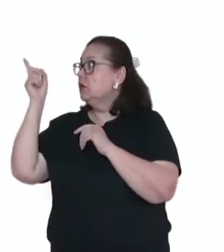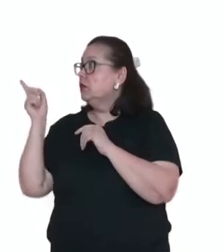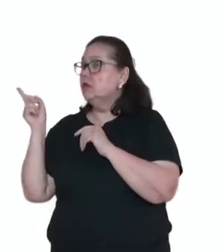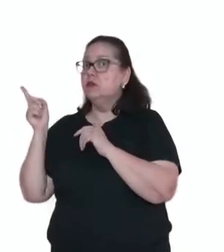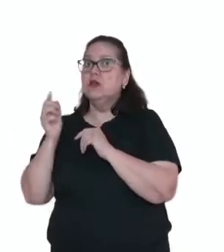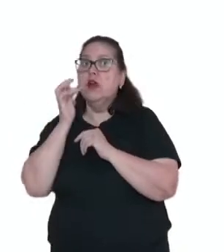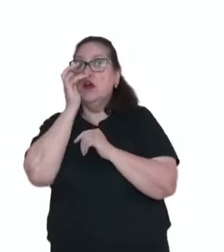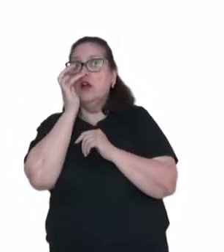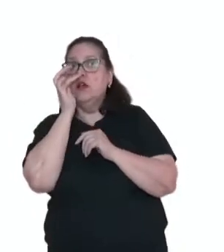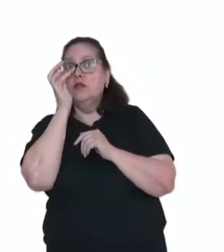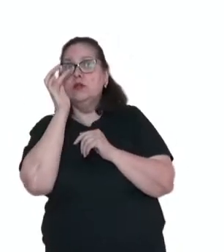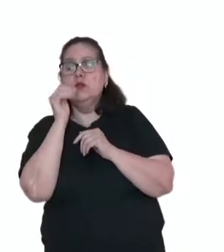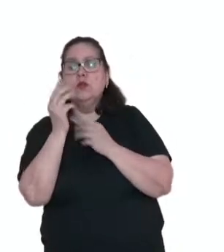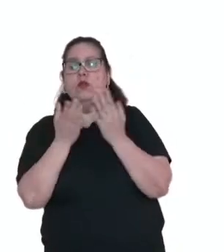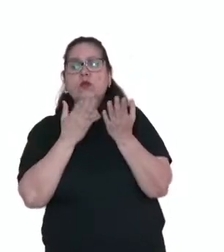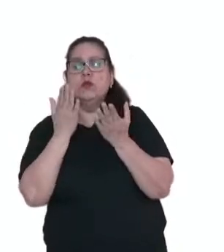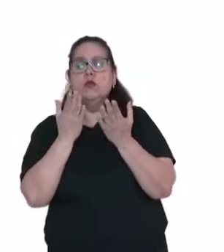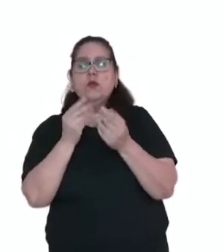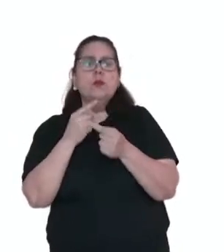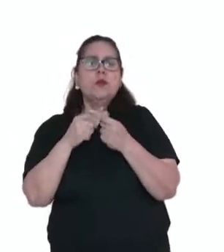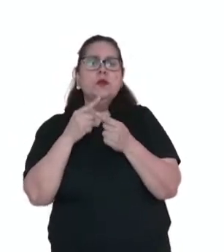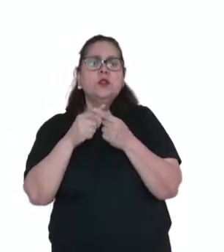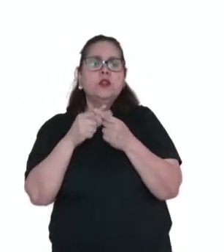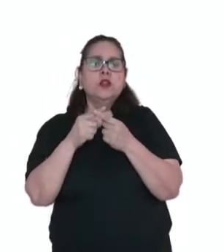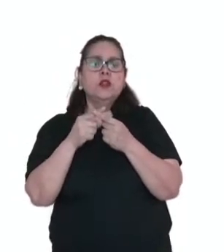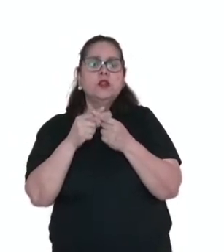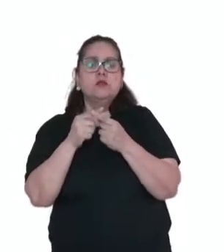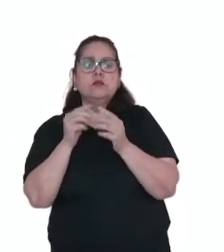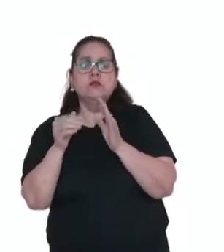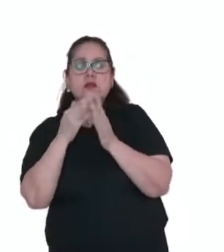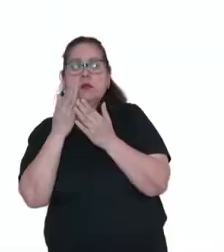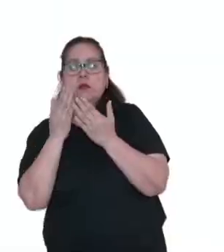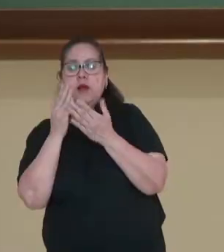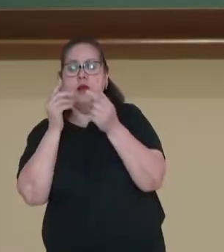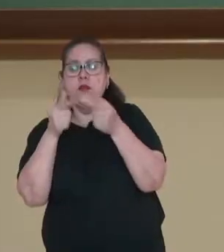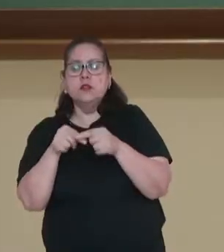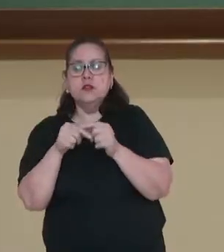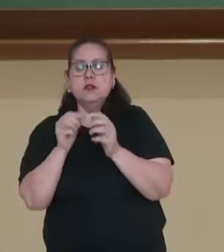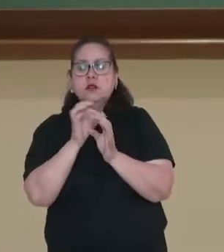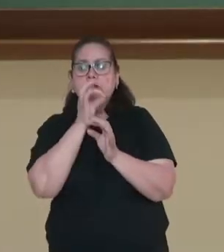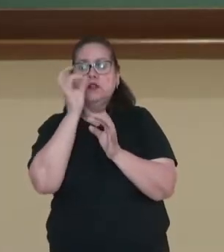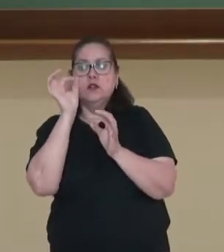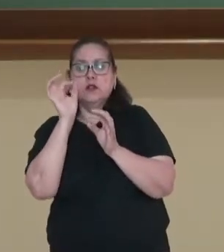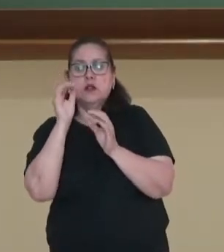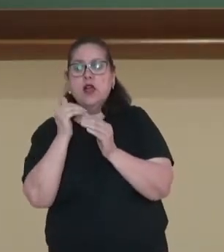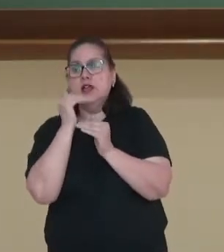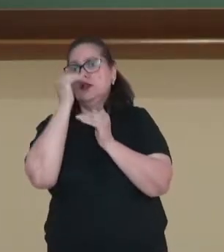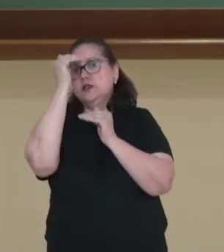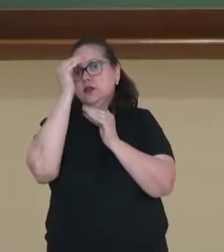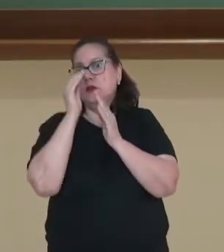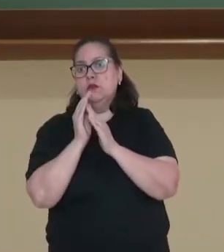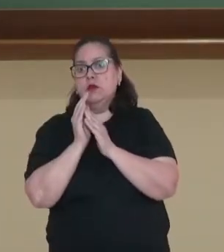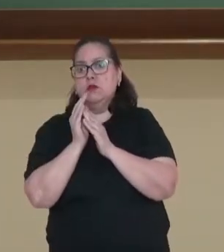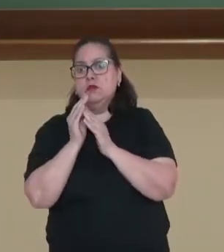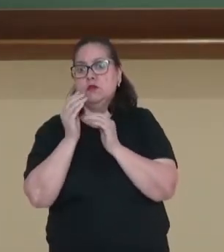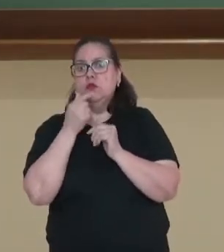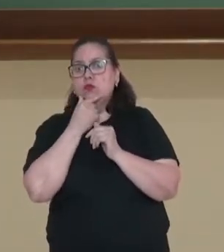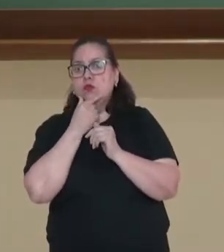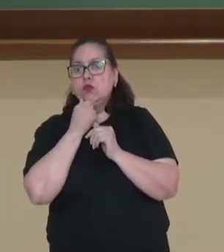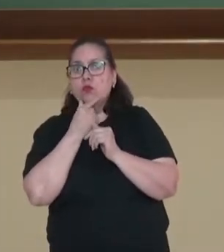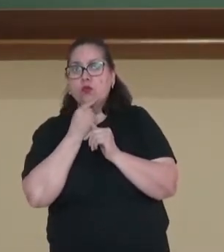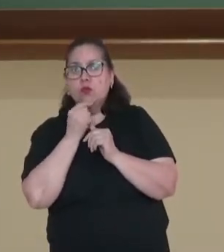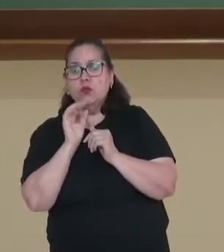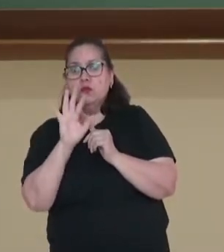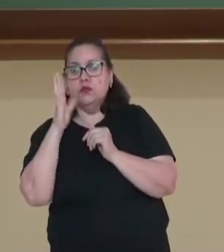hibisco, né? Qual que seria essa vantagem, né, desse arranjo das partes reprodutivas? Por que será que essa parte feminina estaria acima da parte masculina?